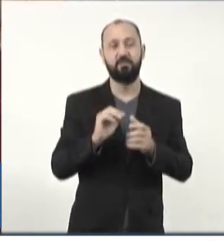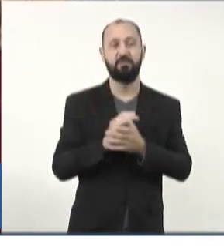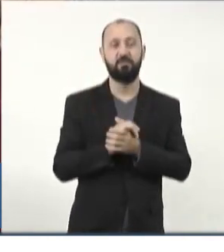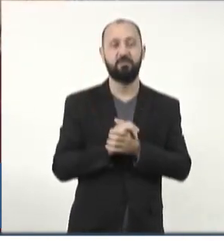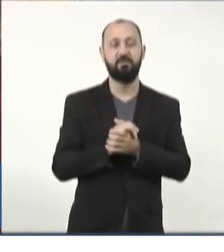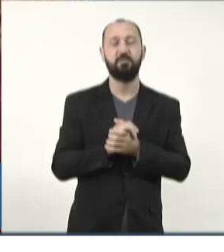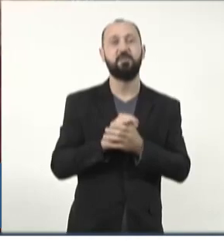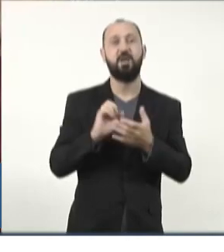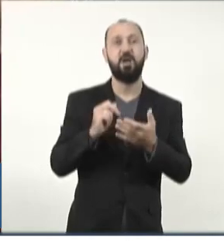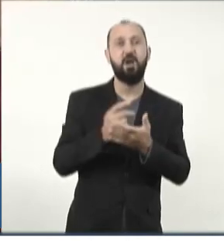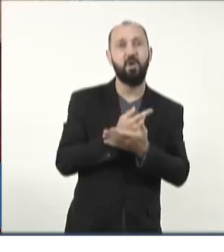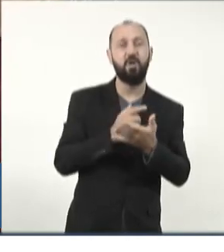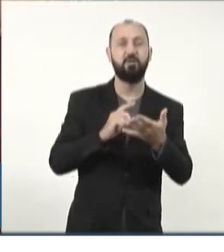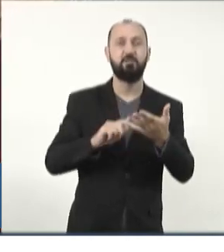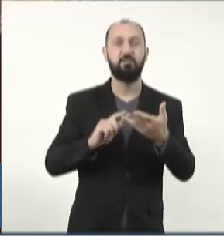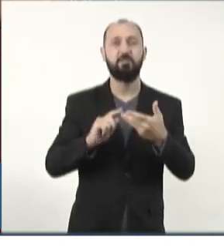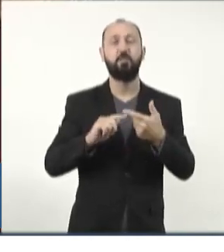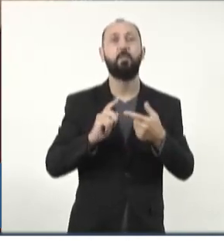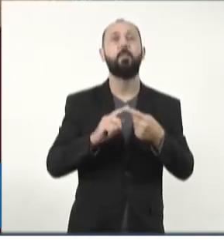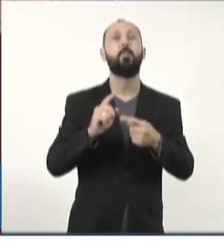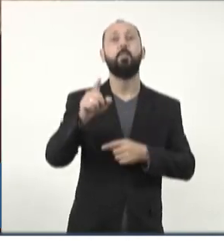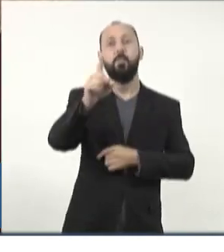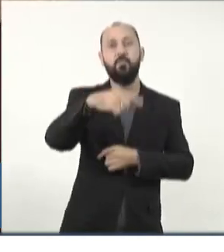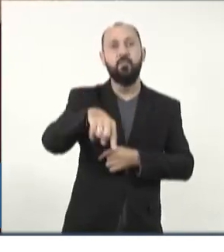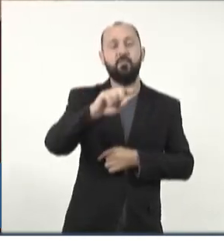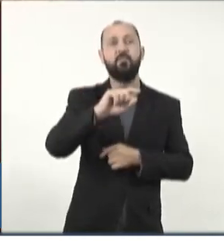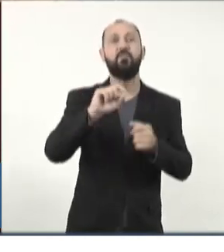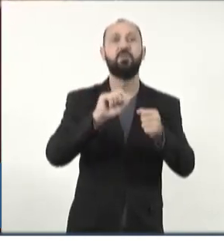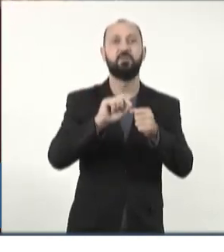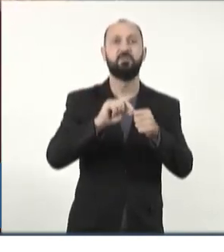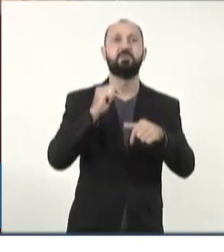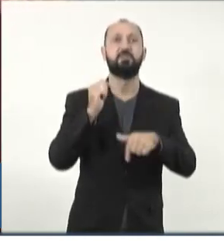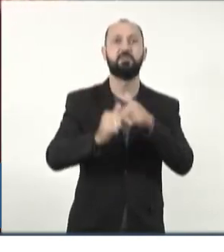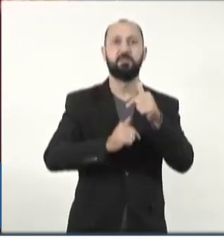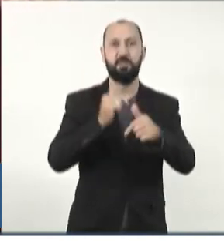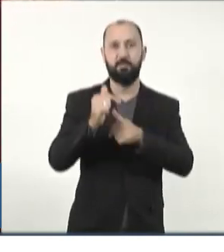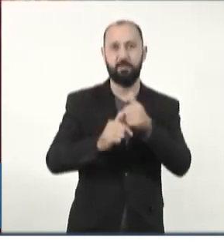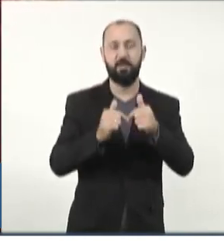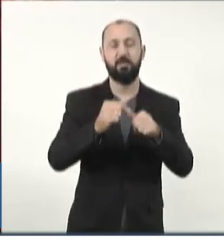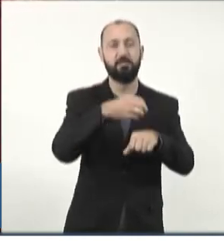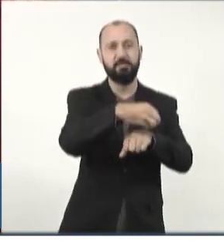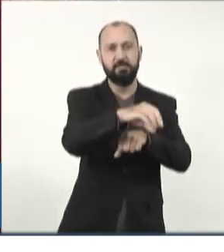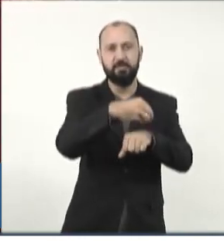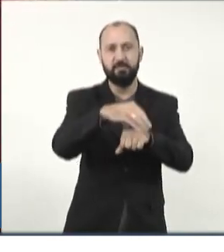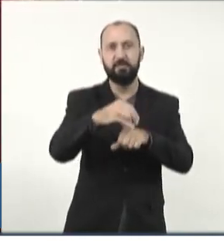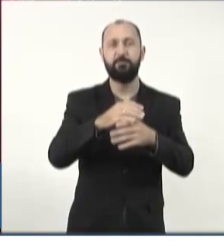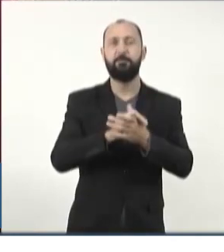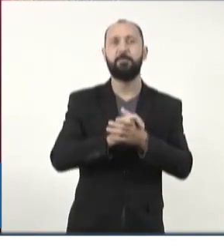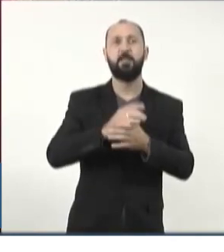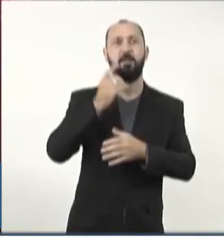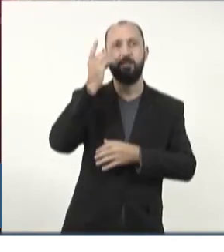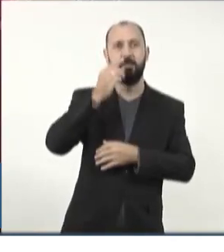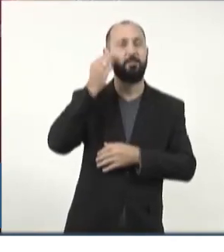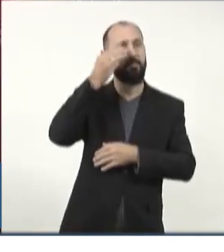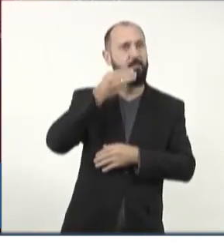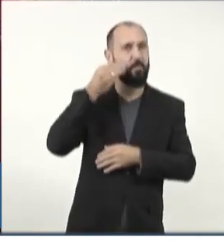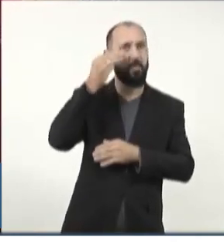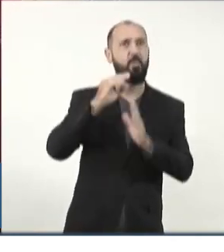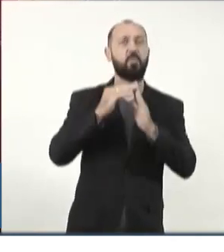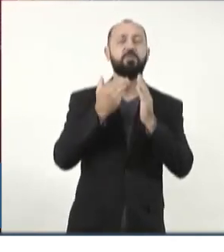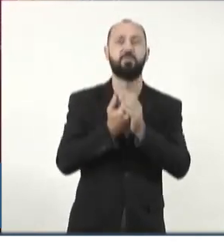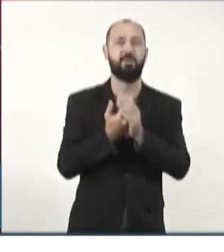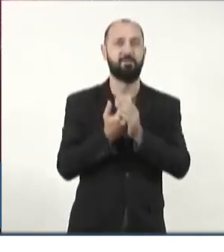está acontecendo mais porque vocês estão fazendo esse tipo de coisa. Deputada Mara aqui com a